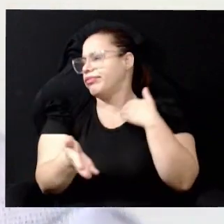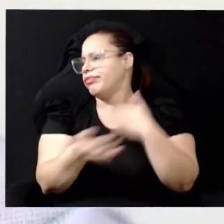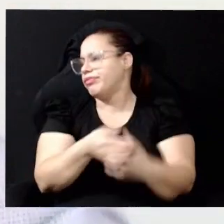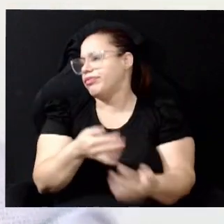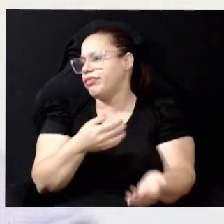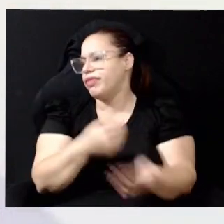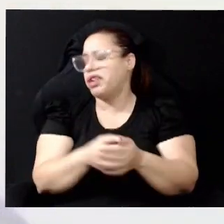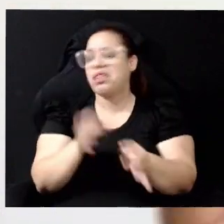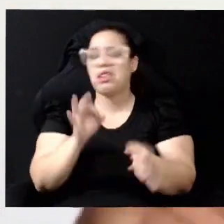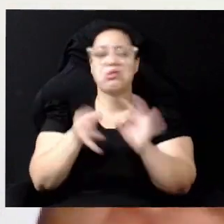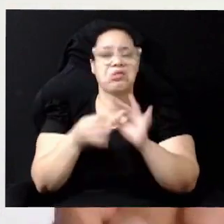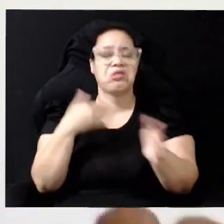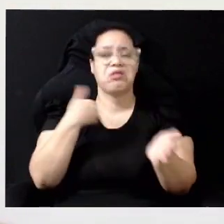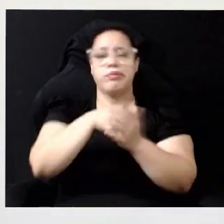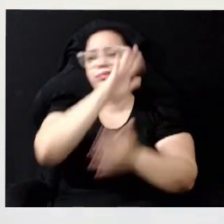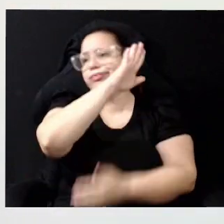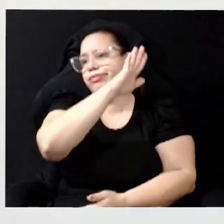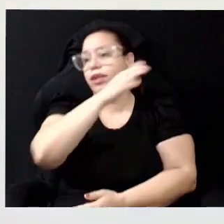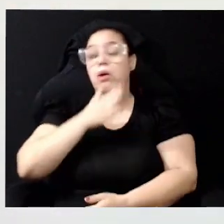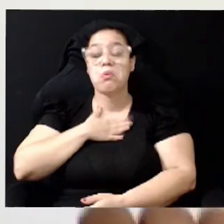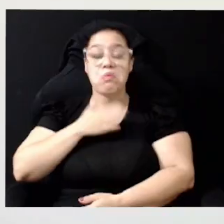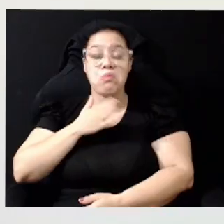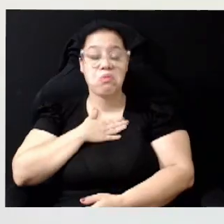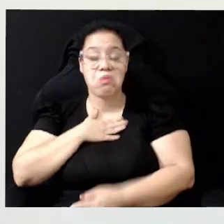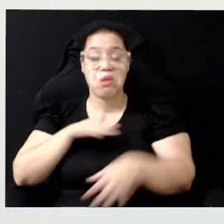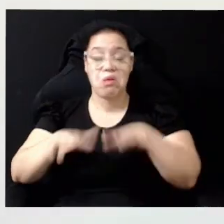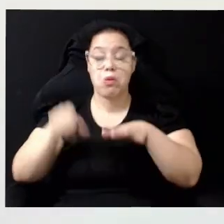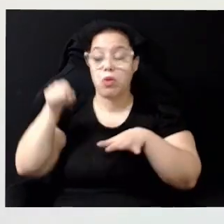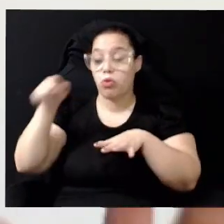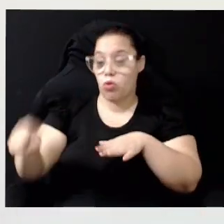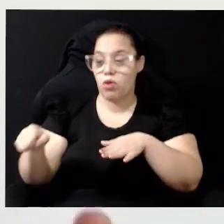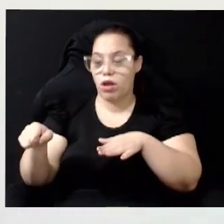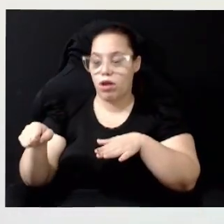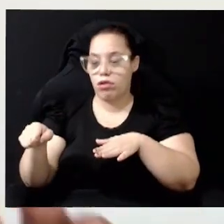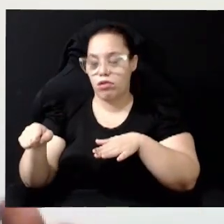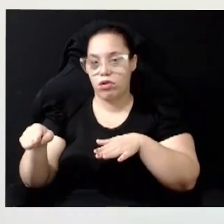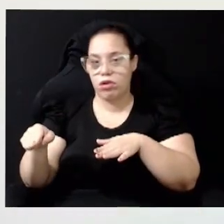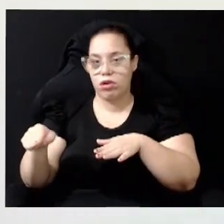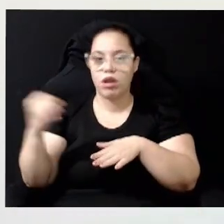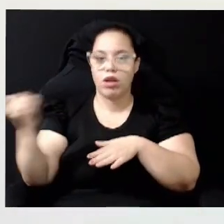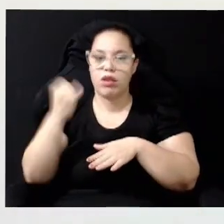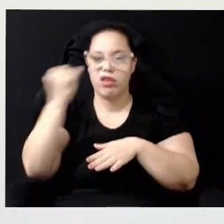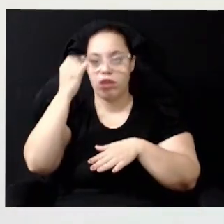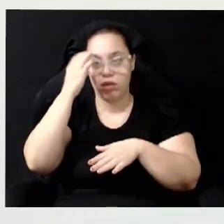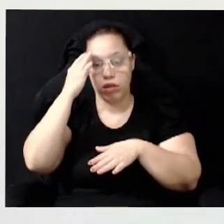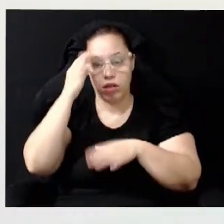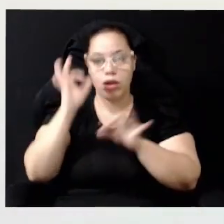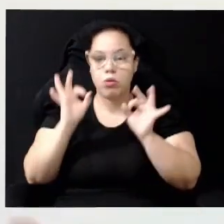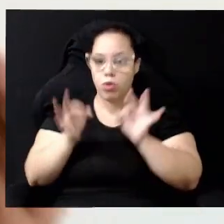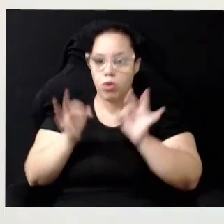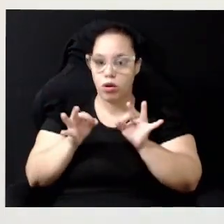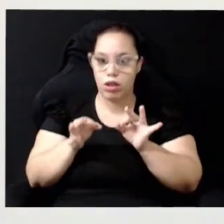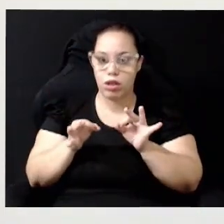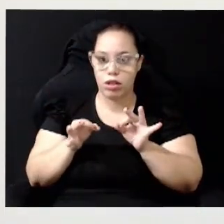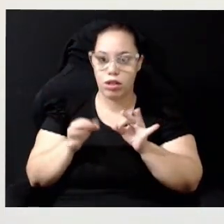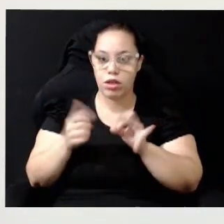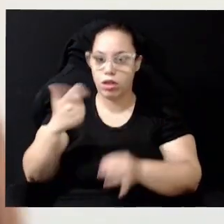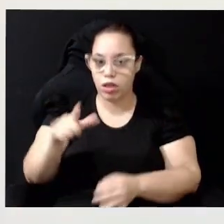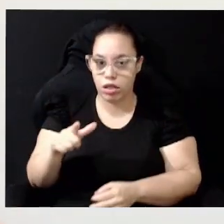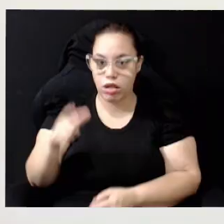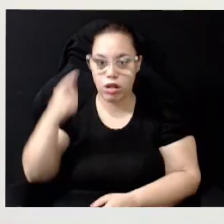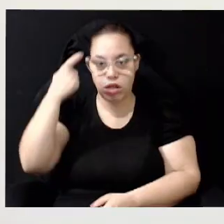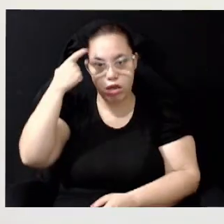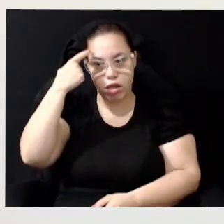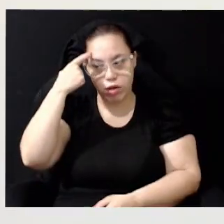estão julgando, esse é meu momento com ele. E esse momento é importante e precioso. De novo, essa forma